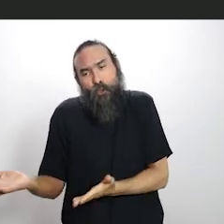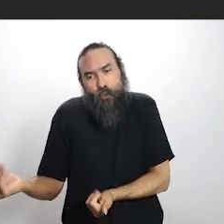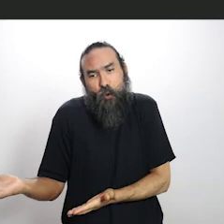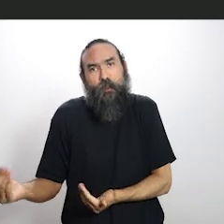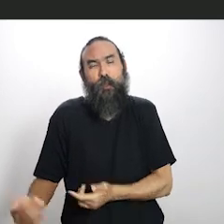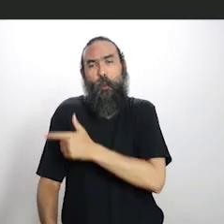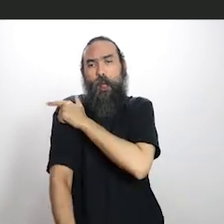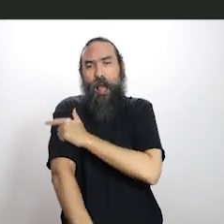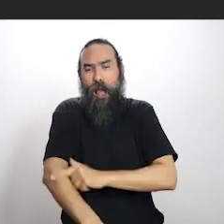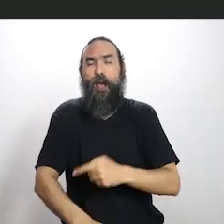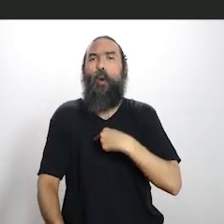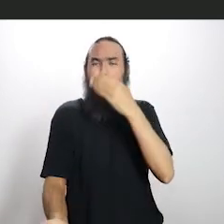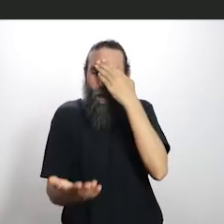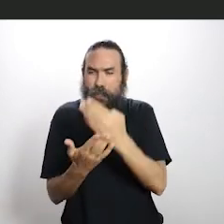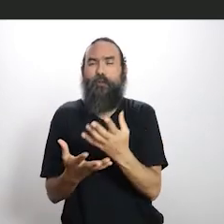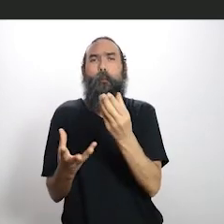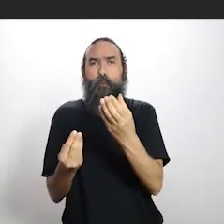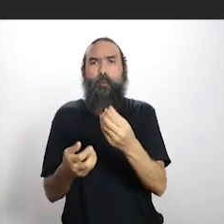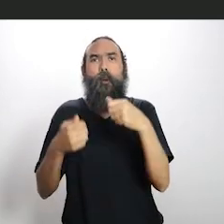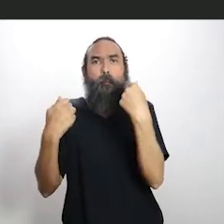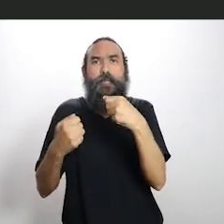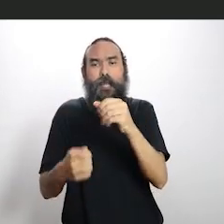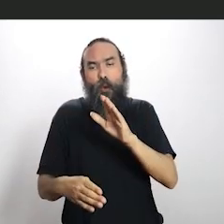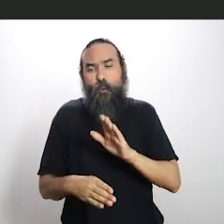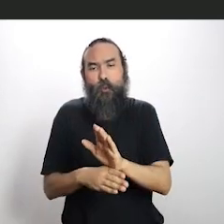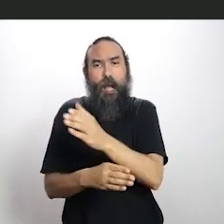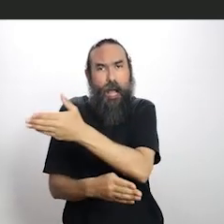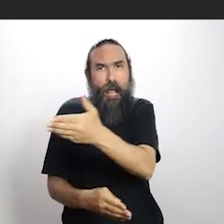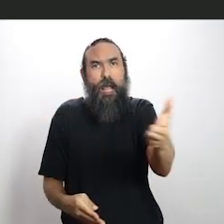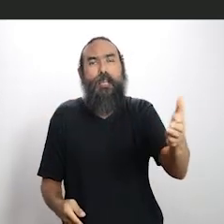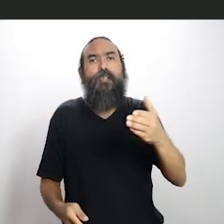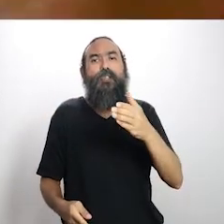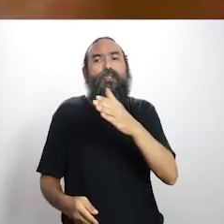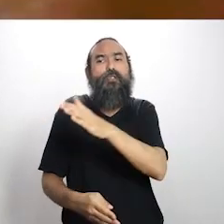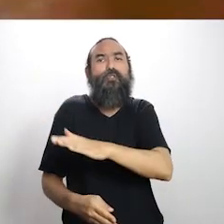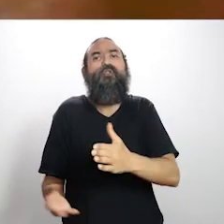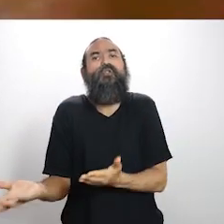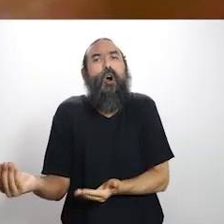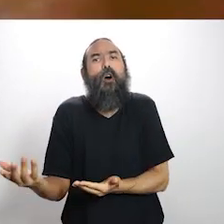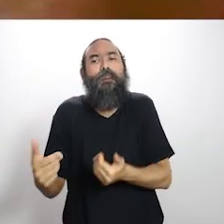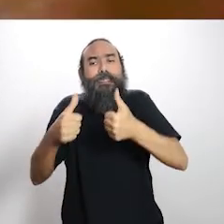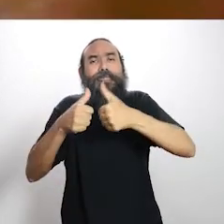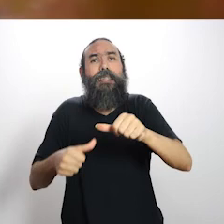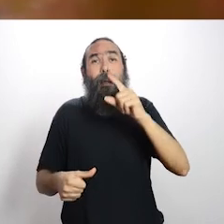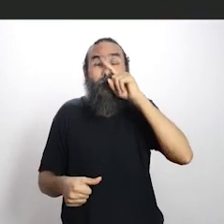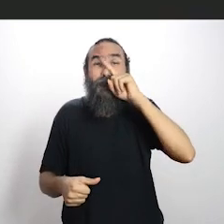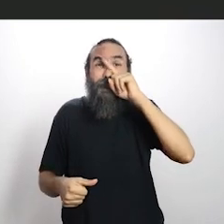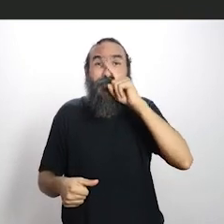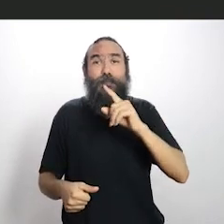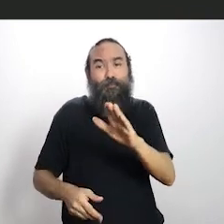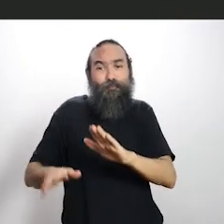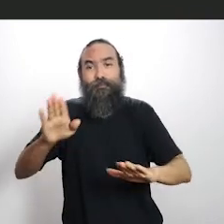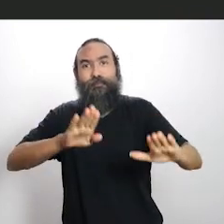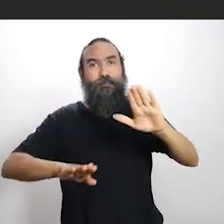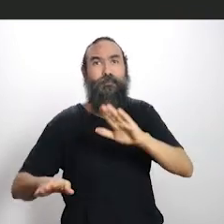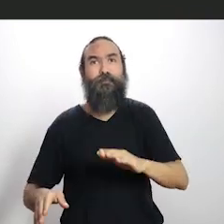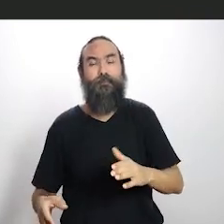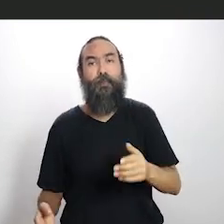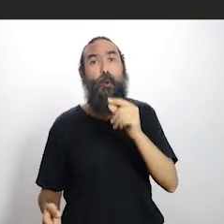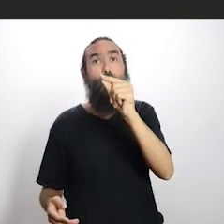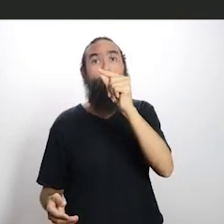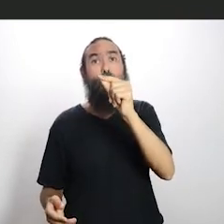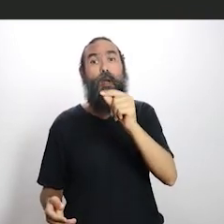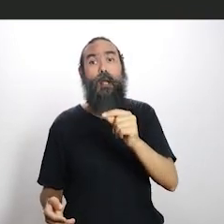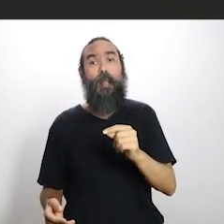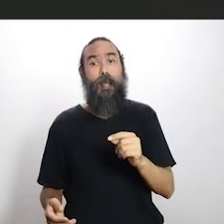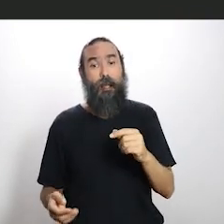ter que resgatá-lo mas não ter que deixar ele ir para a situação de risco tá bom? desculpa eu vou ter que desligar mas eu quero a sua